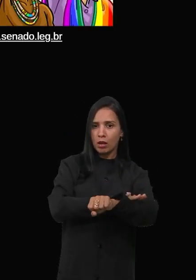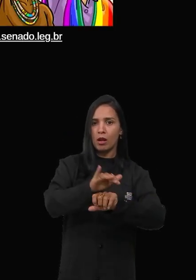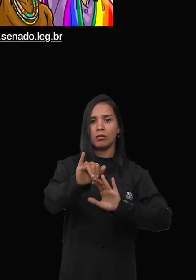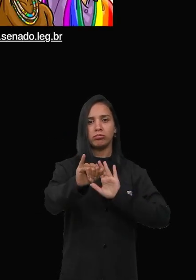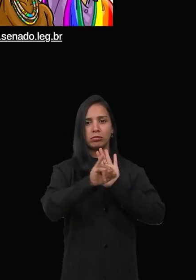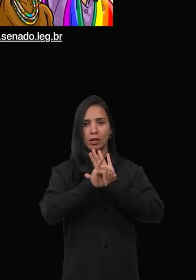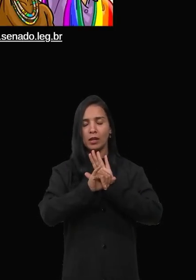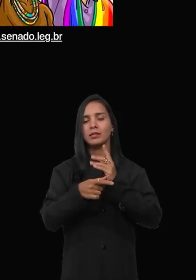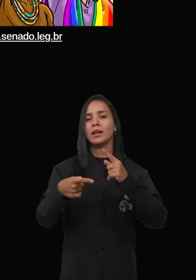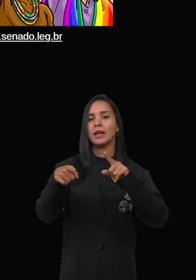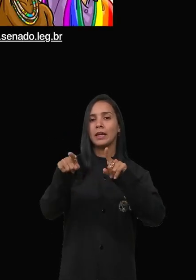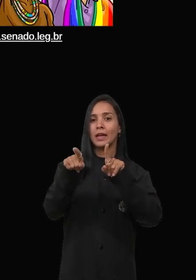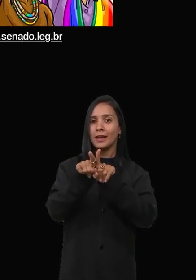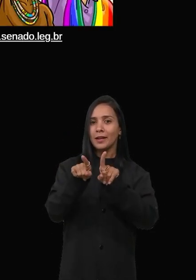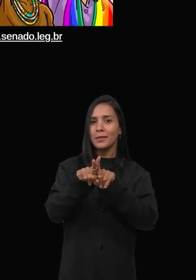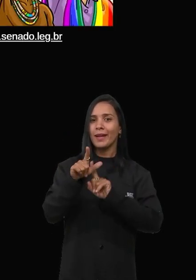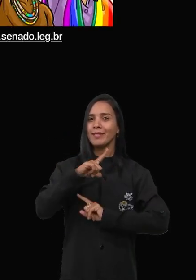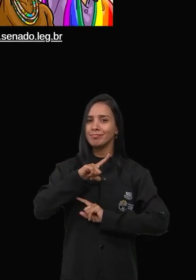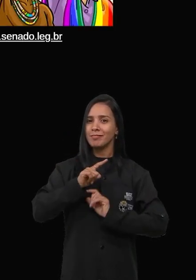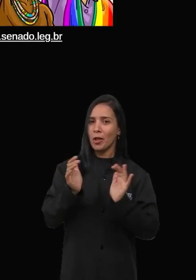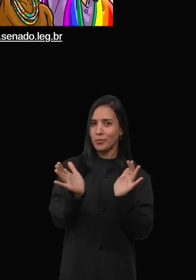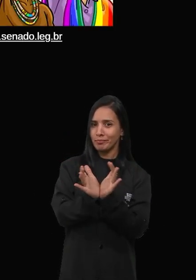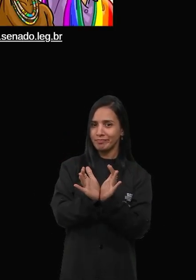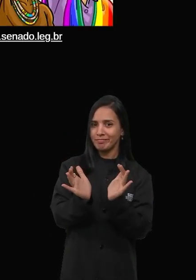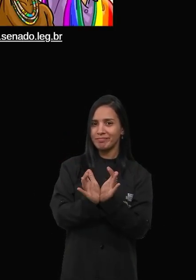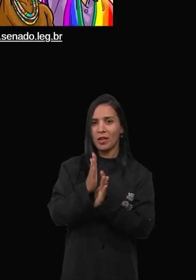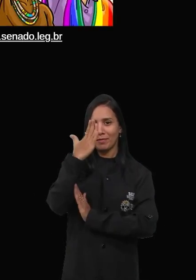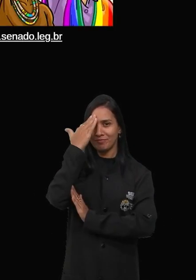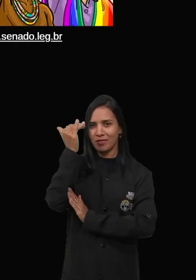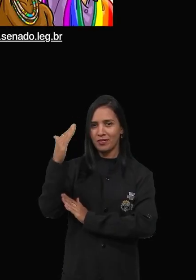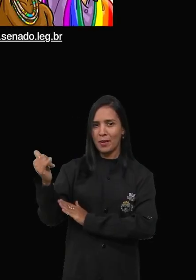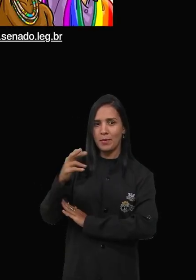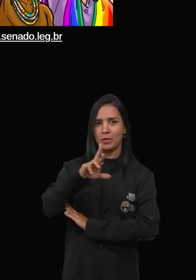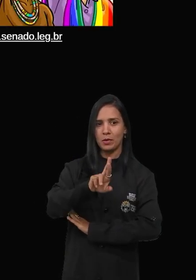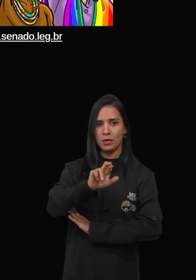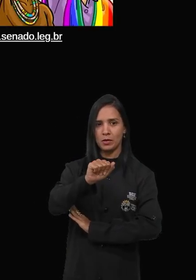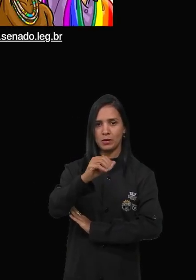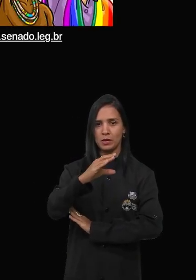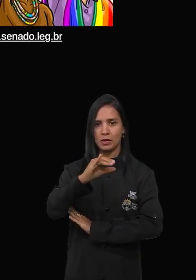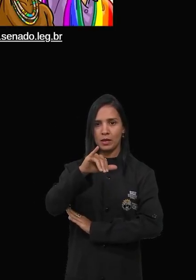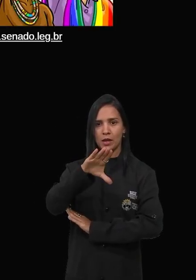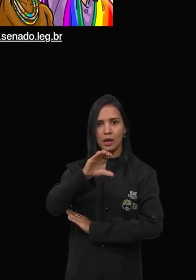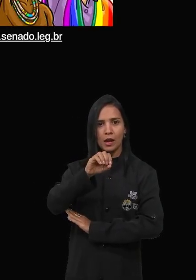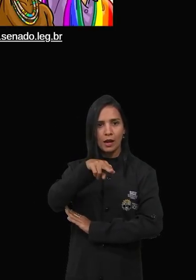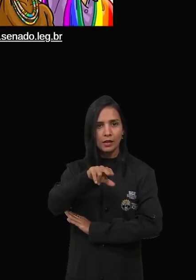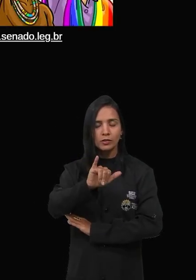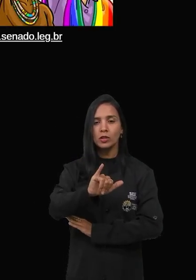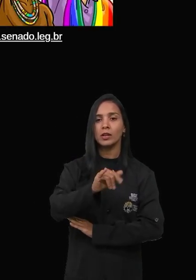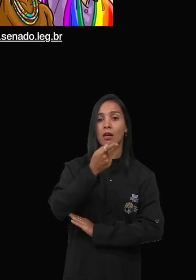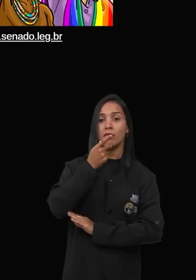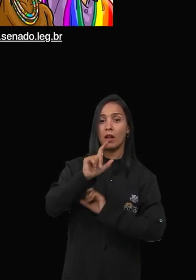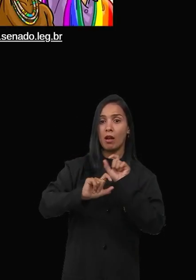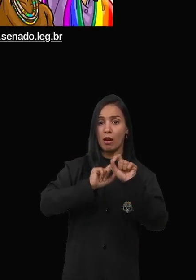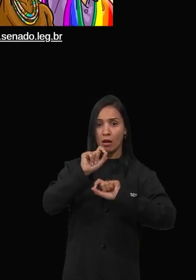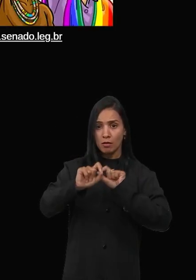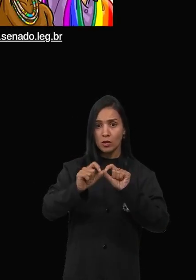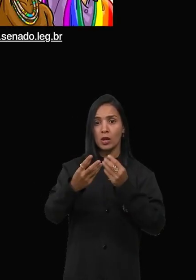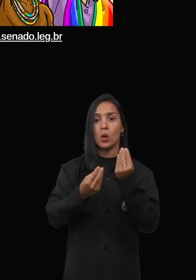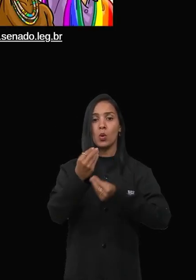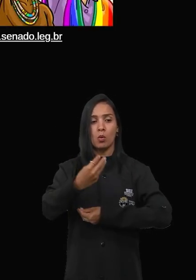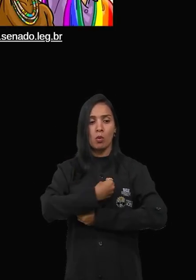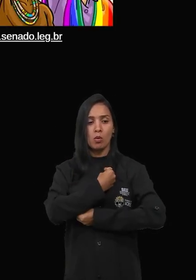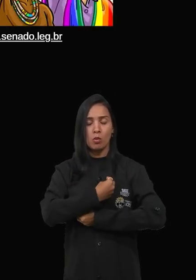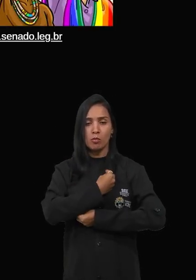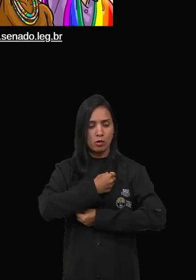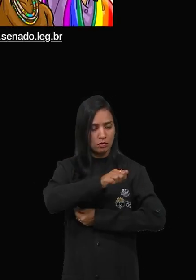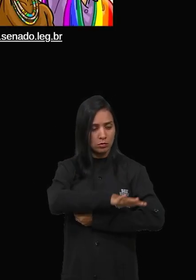E os Racionais, eles falam sobre o cotidiano nas periferias. O Emicida, ele